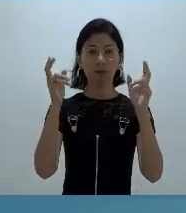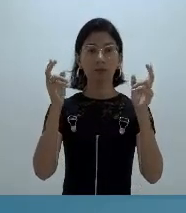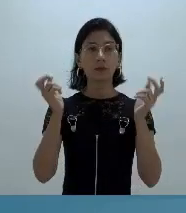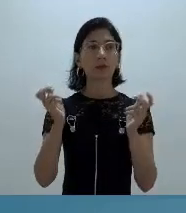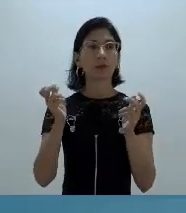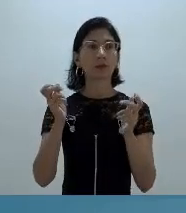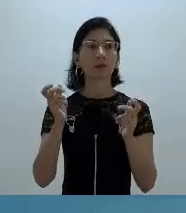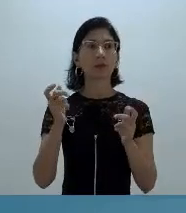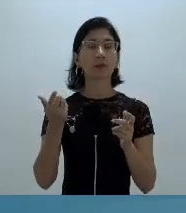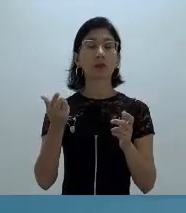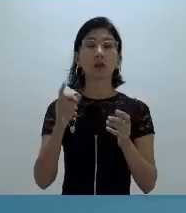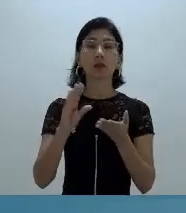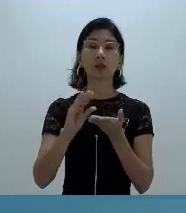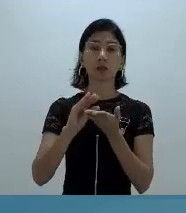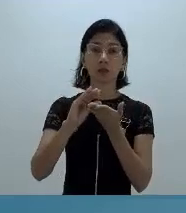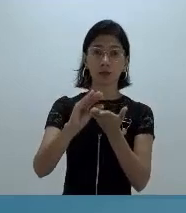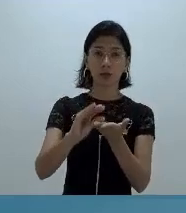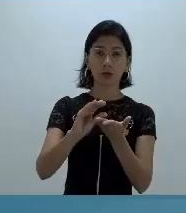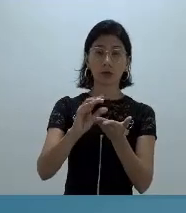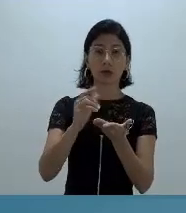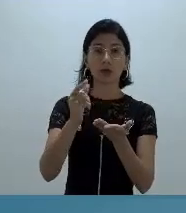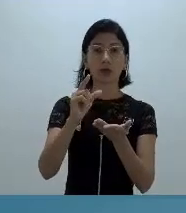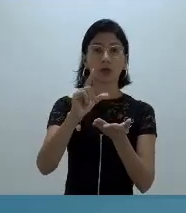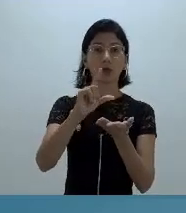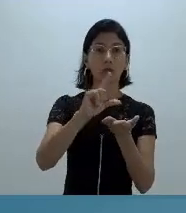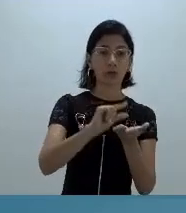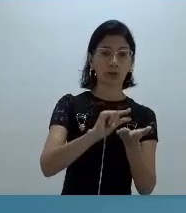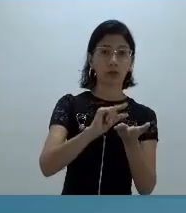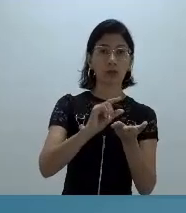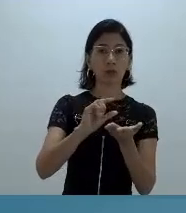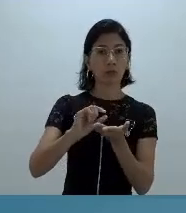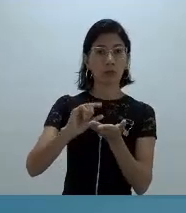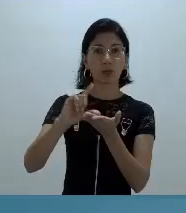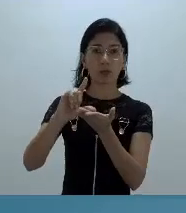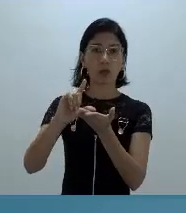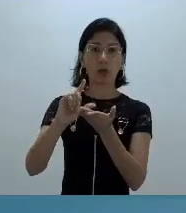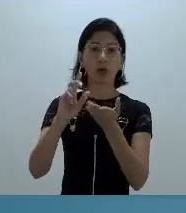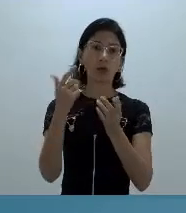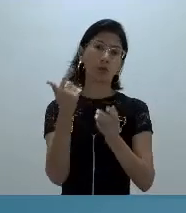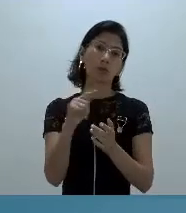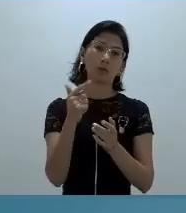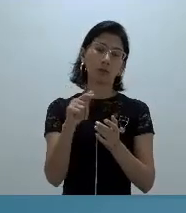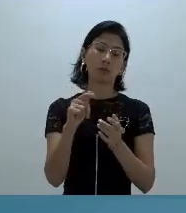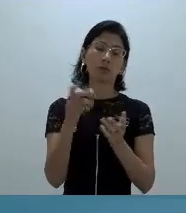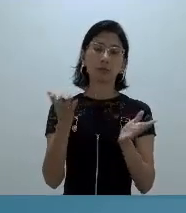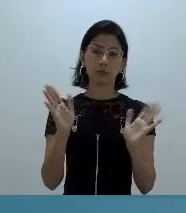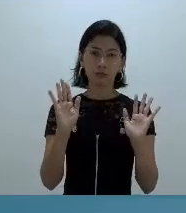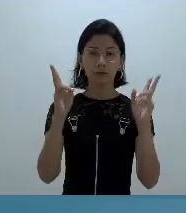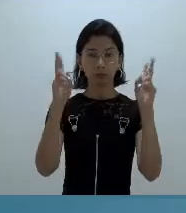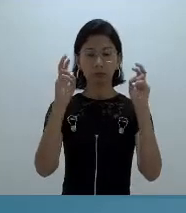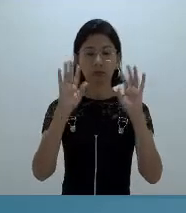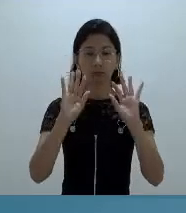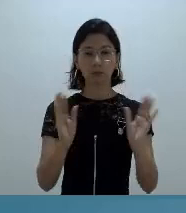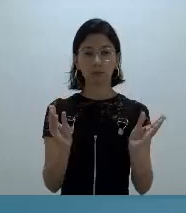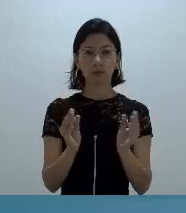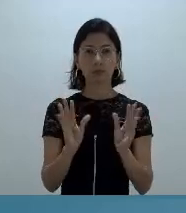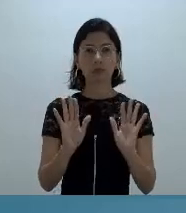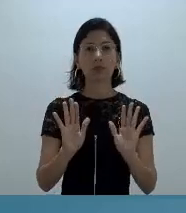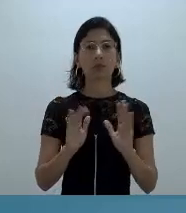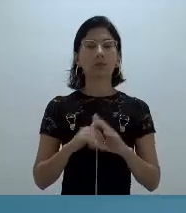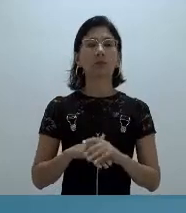da execução, tampouco redução do montante computado, fecha aspas, para a imputação de terra honorária à